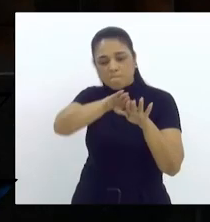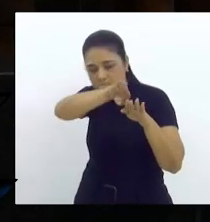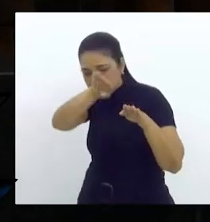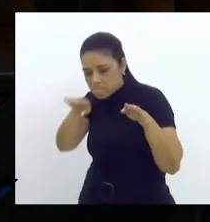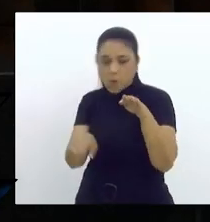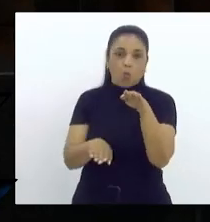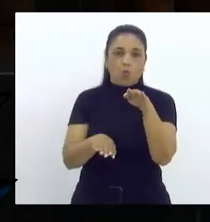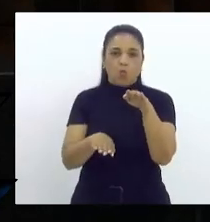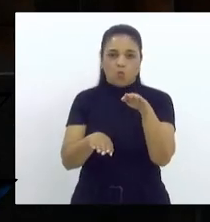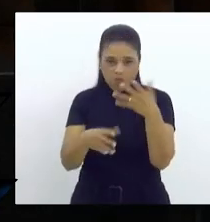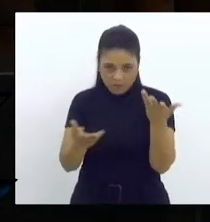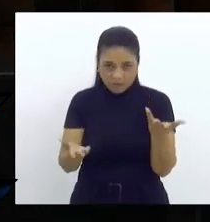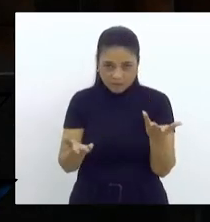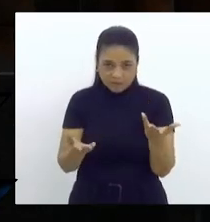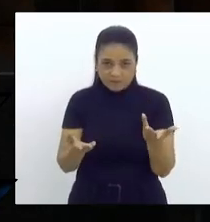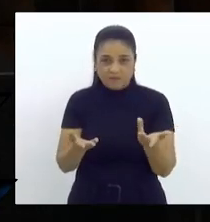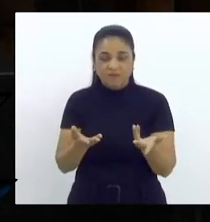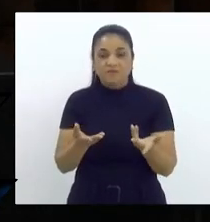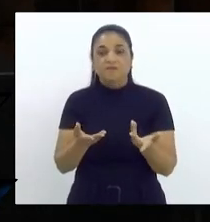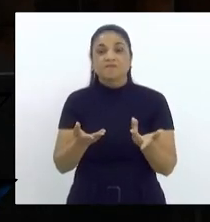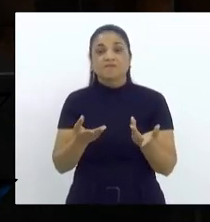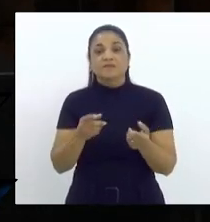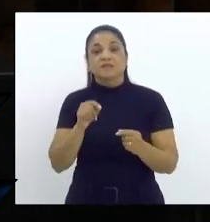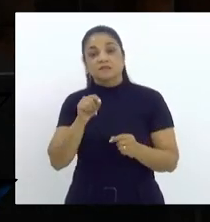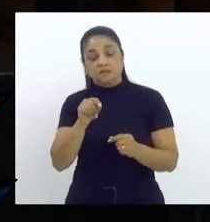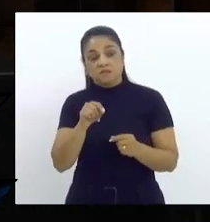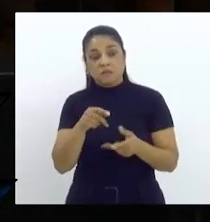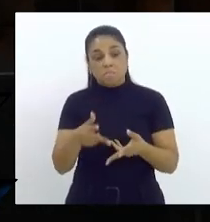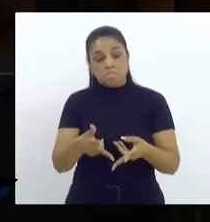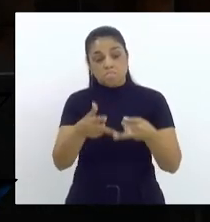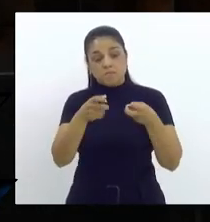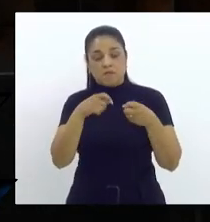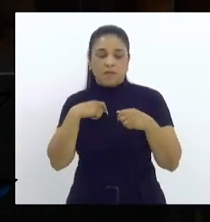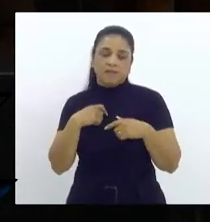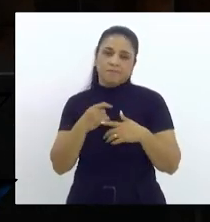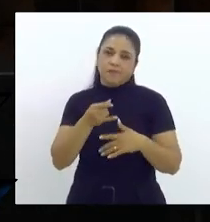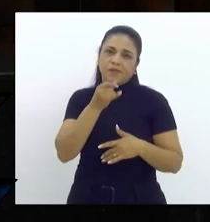ver, se alguém for numa padaria,